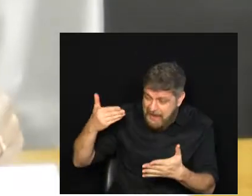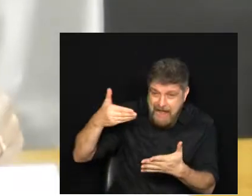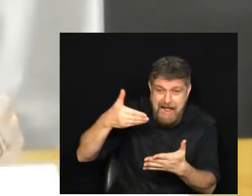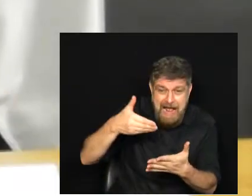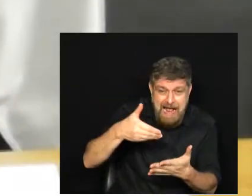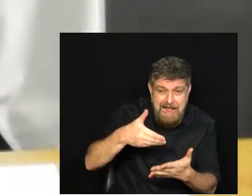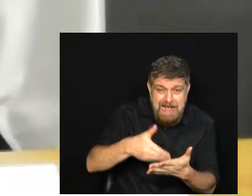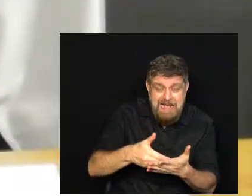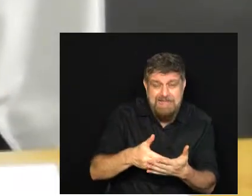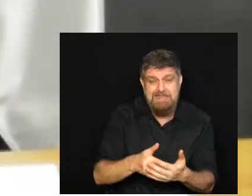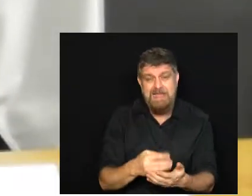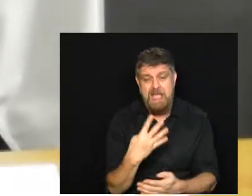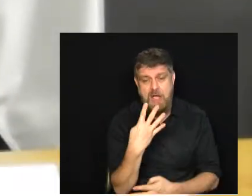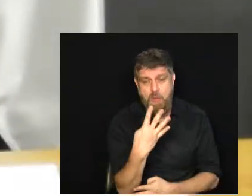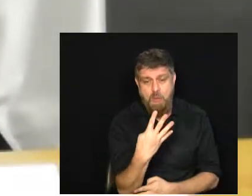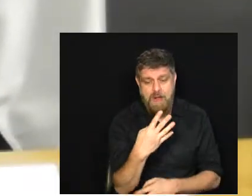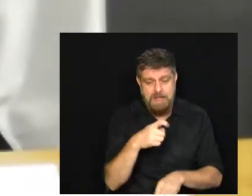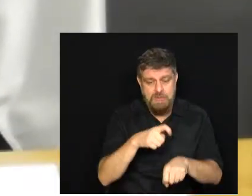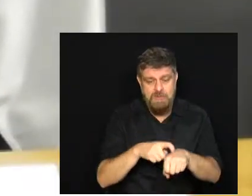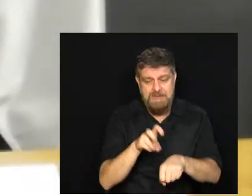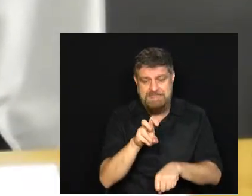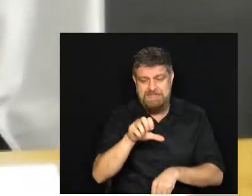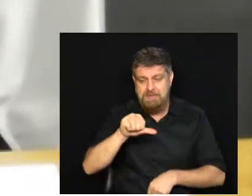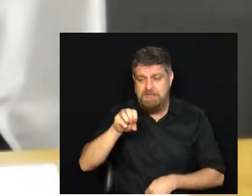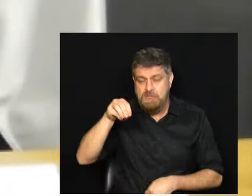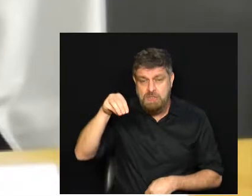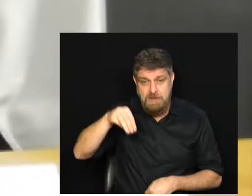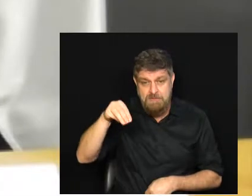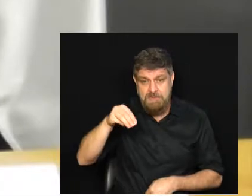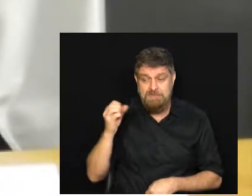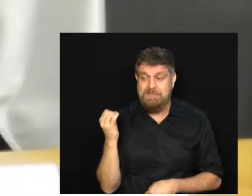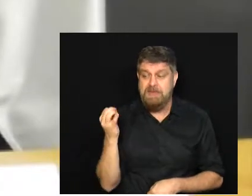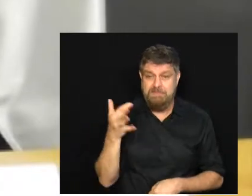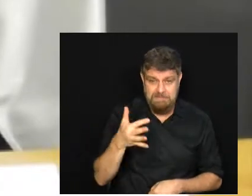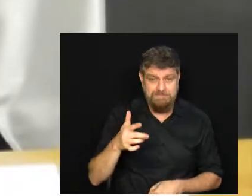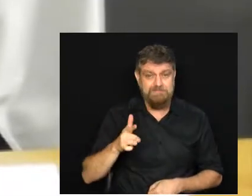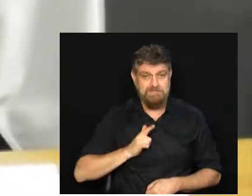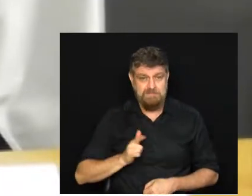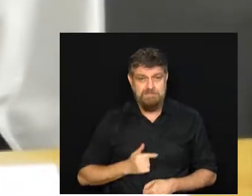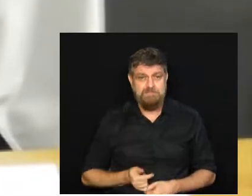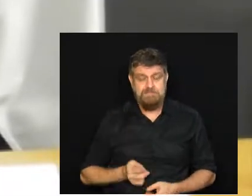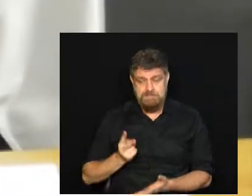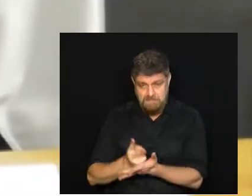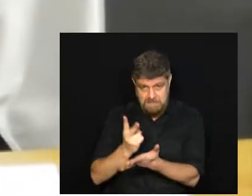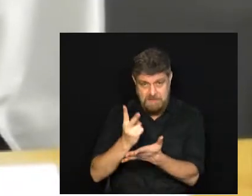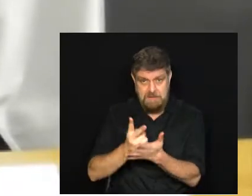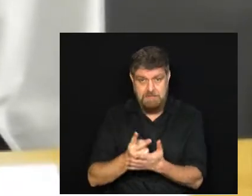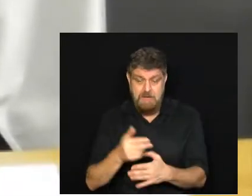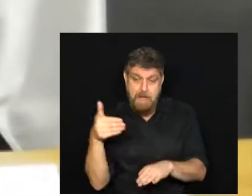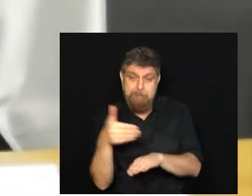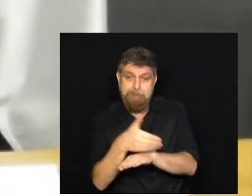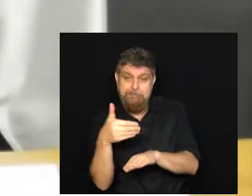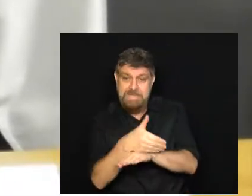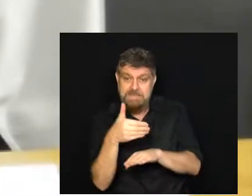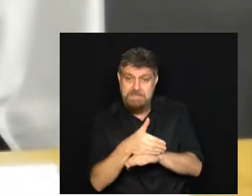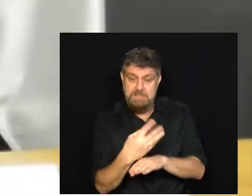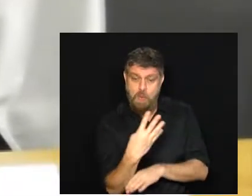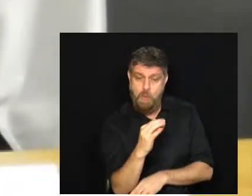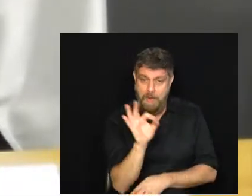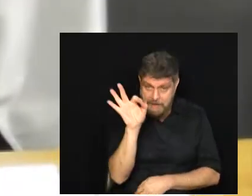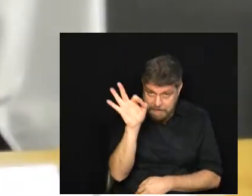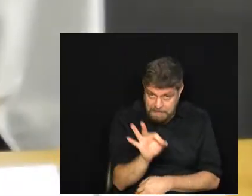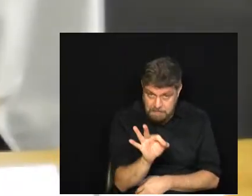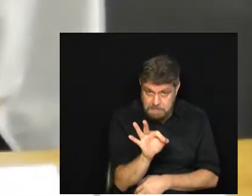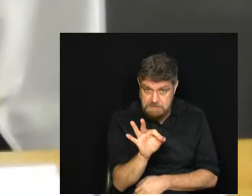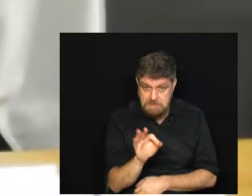até as 4h59 do dia seguinte. Mantém a mesma capacidade de ocupação,